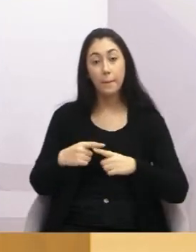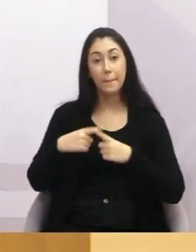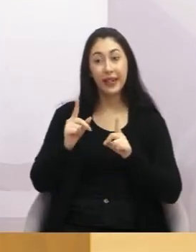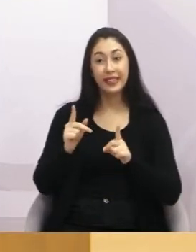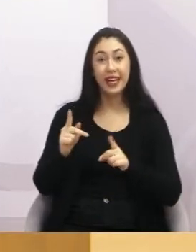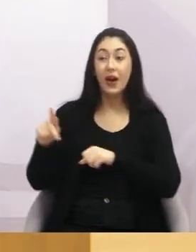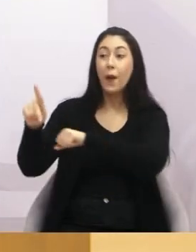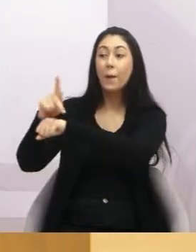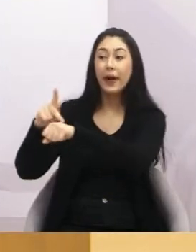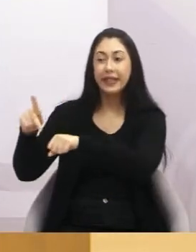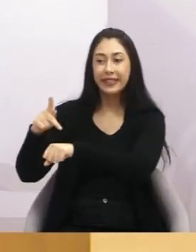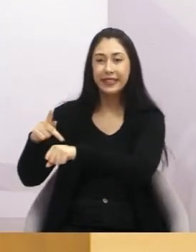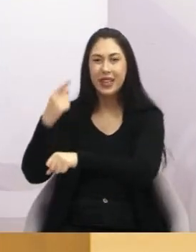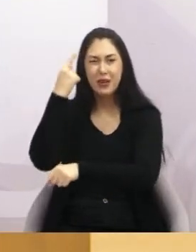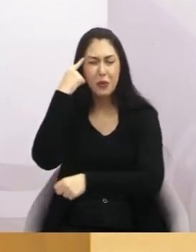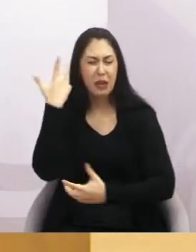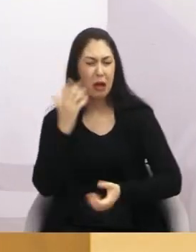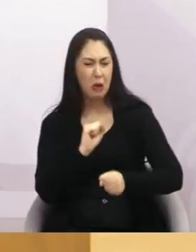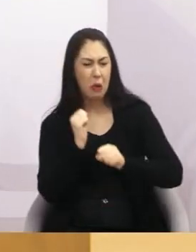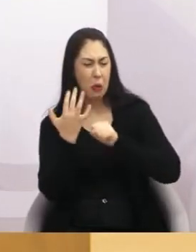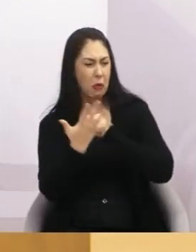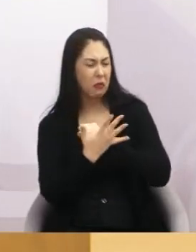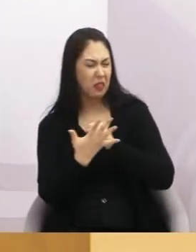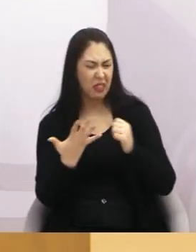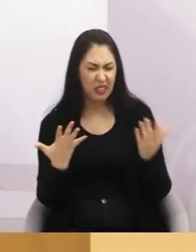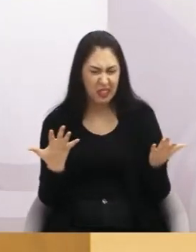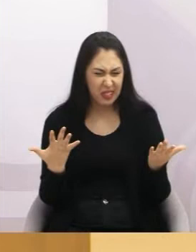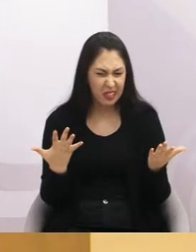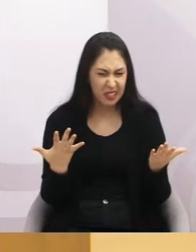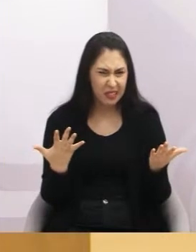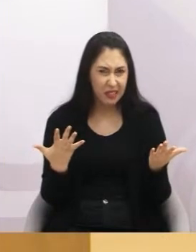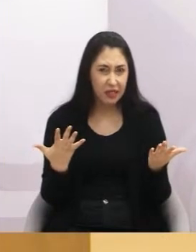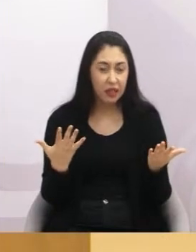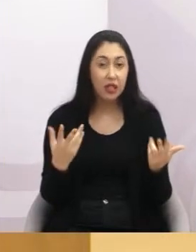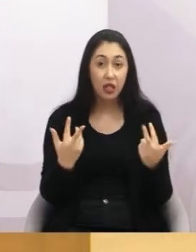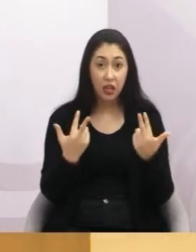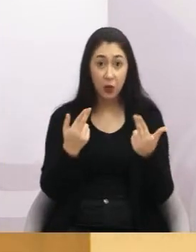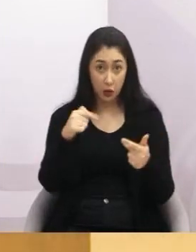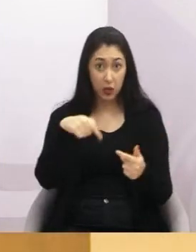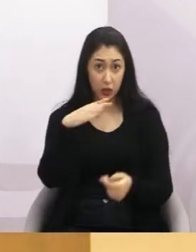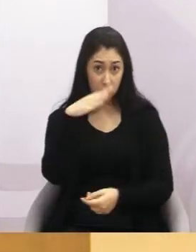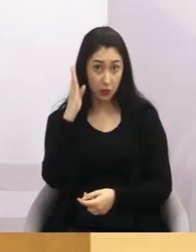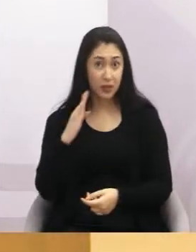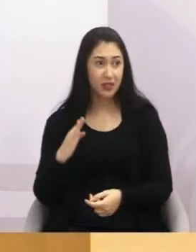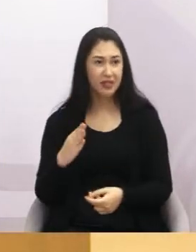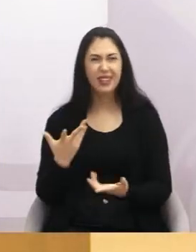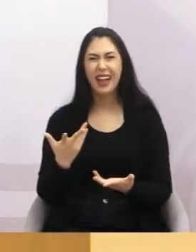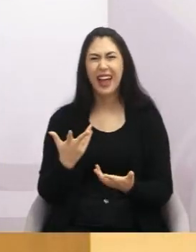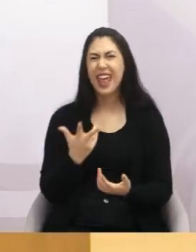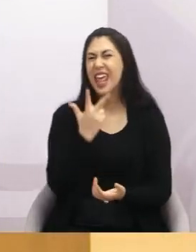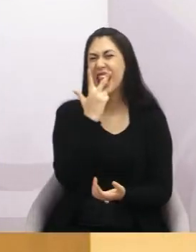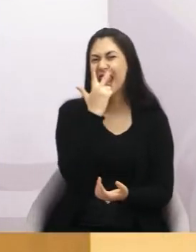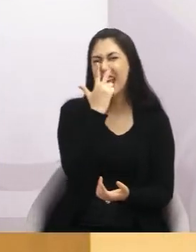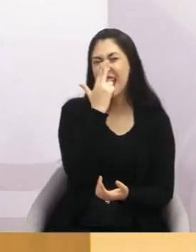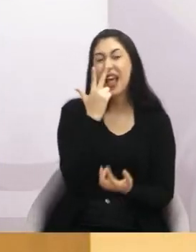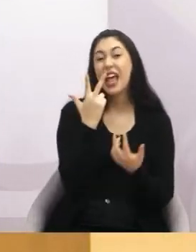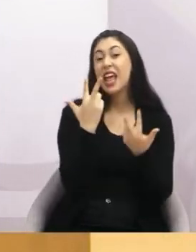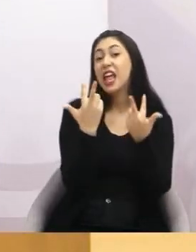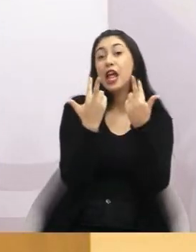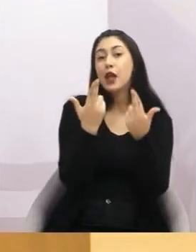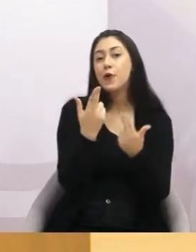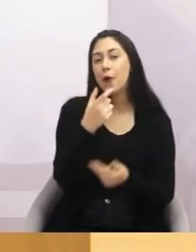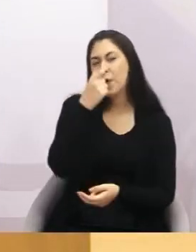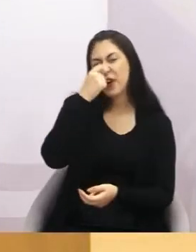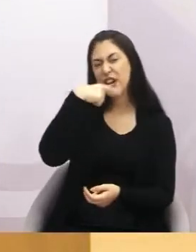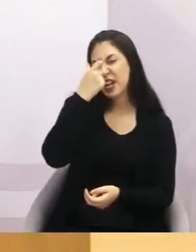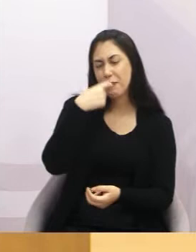de achar que o Covid, como foi explicitado pelas autoridades políticas aqui, que é só uma gripezinha, isso não